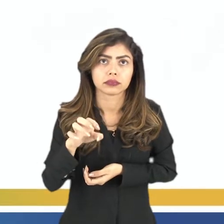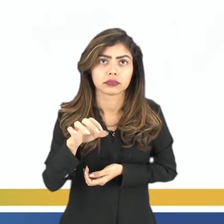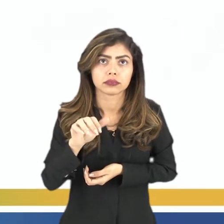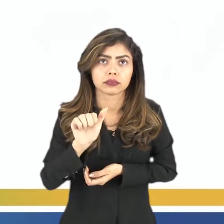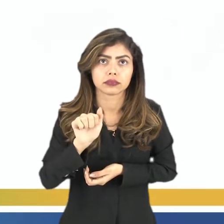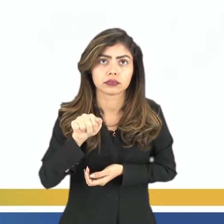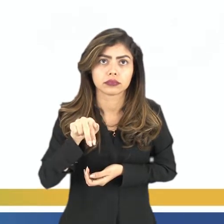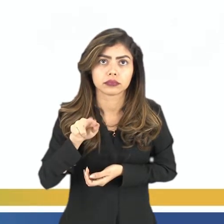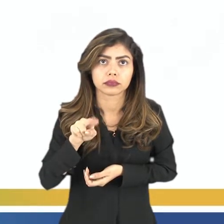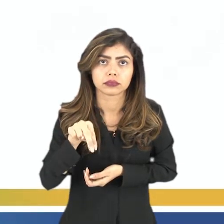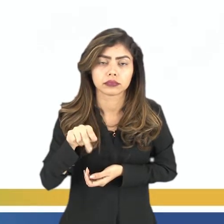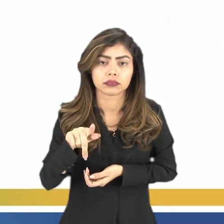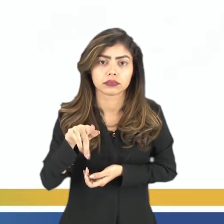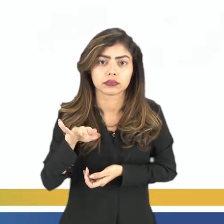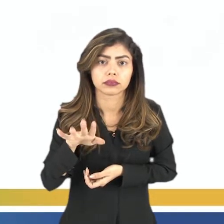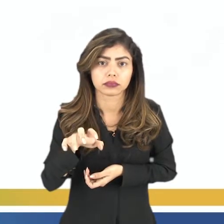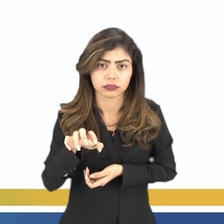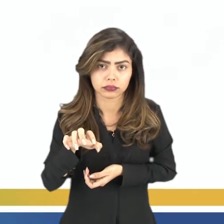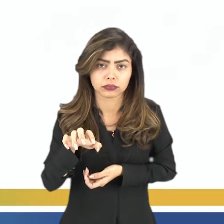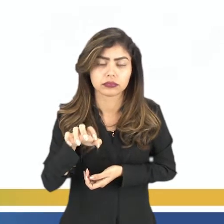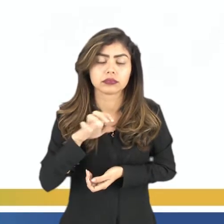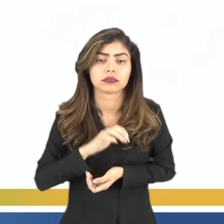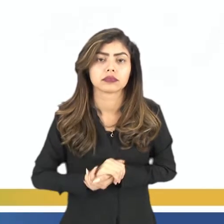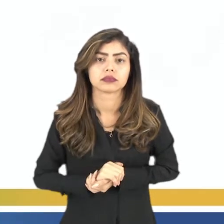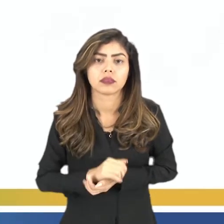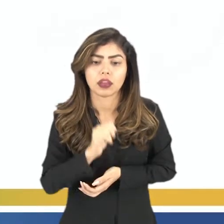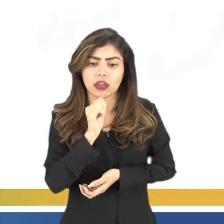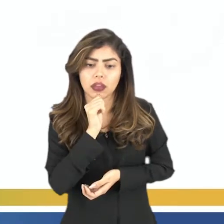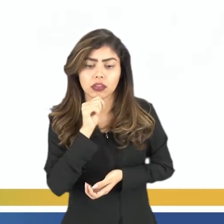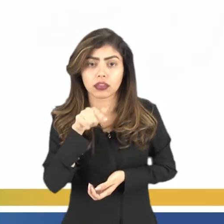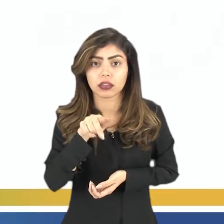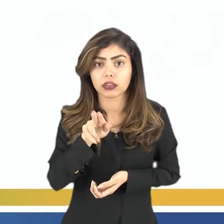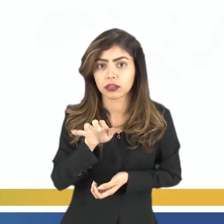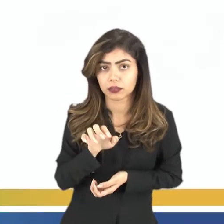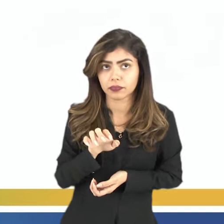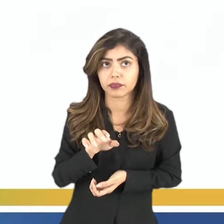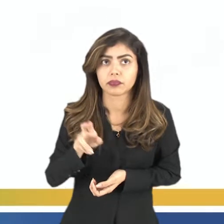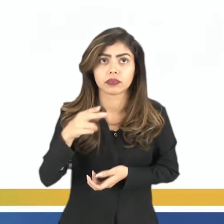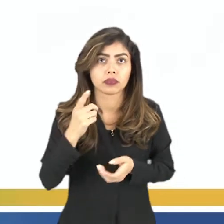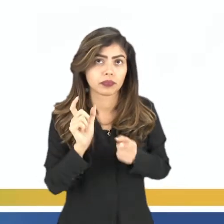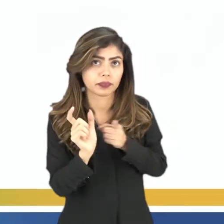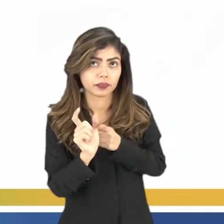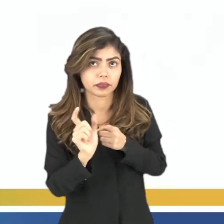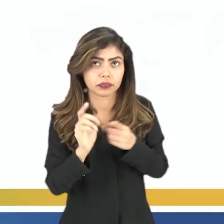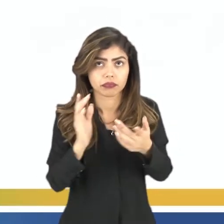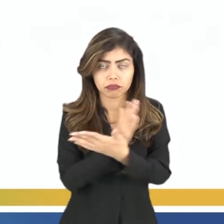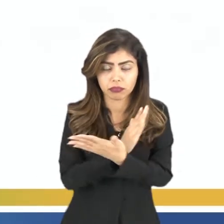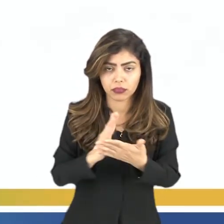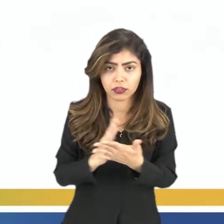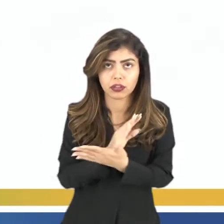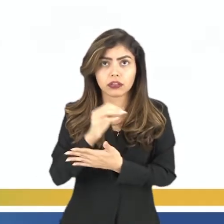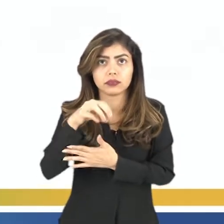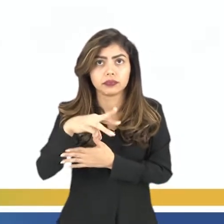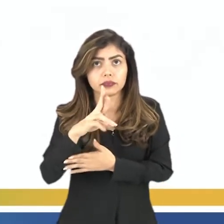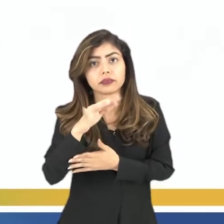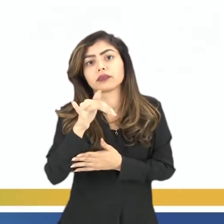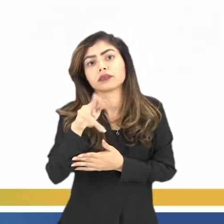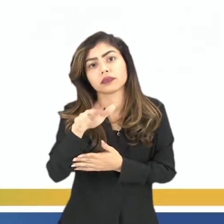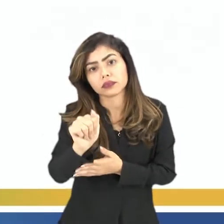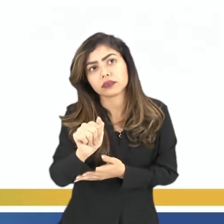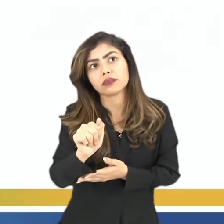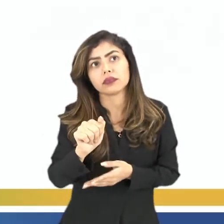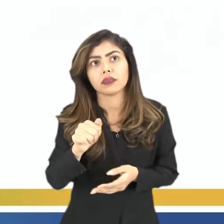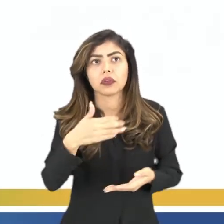aunque, ok? Aunque, ainda que. São palavras invariáveis ou morfemas,